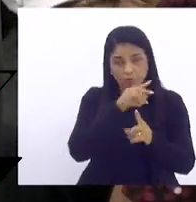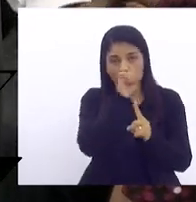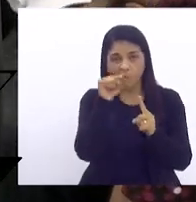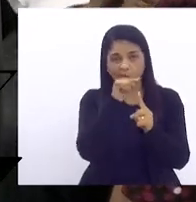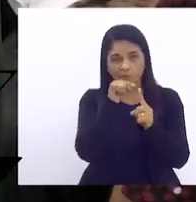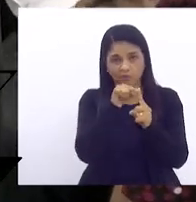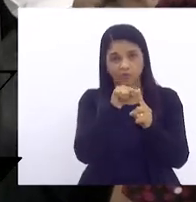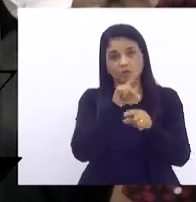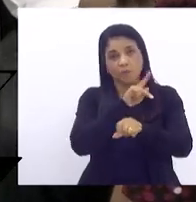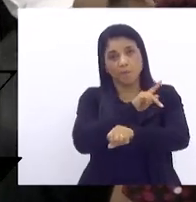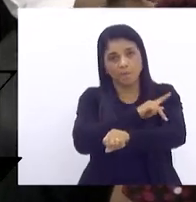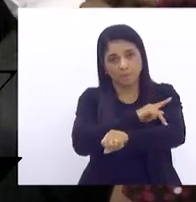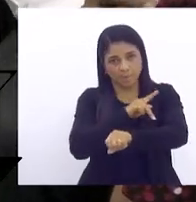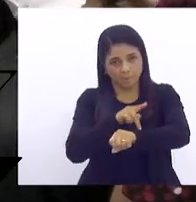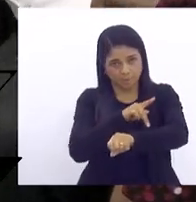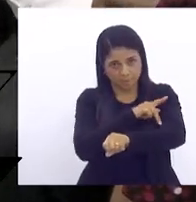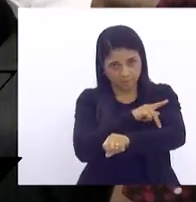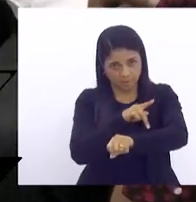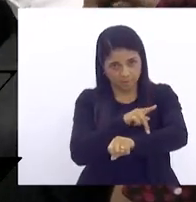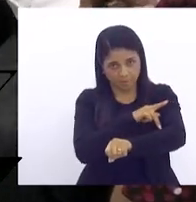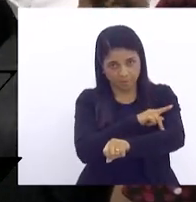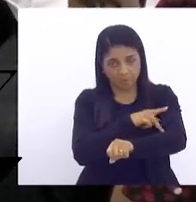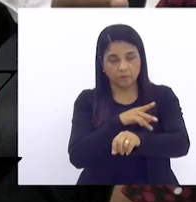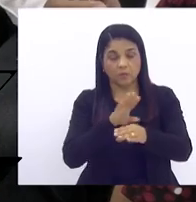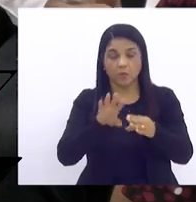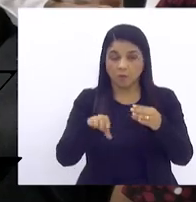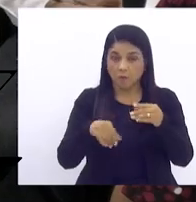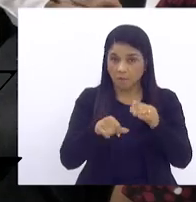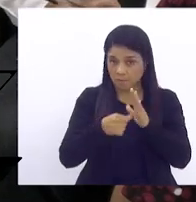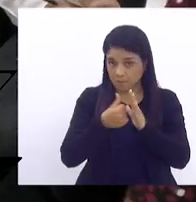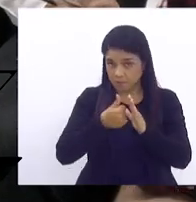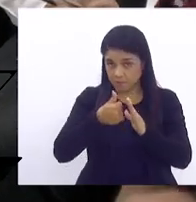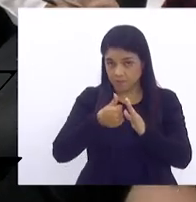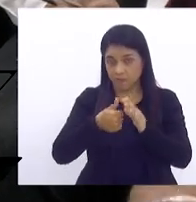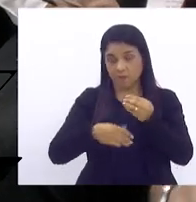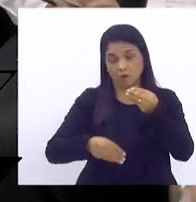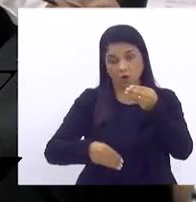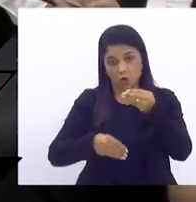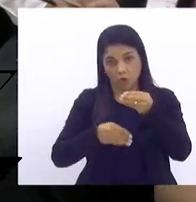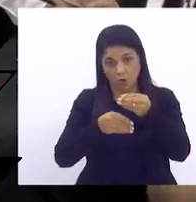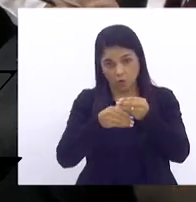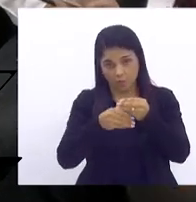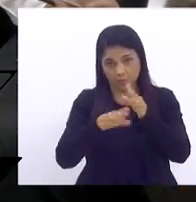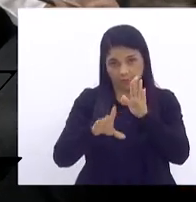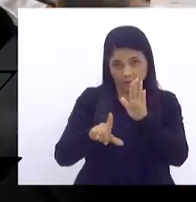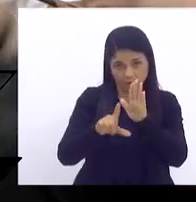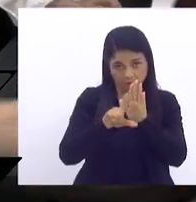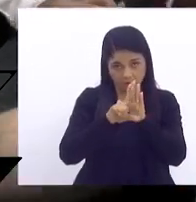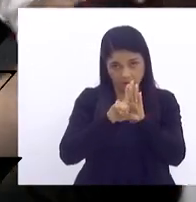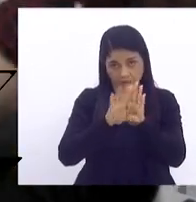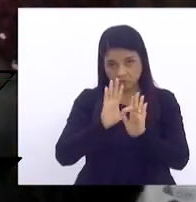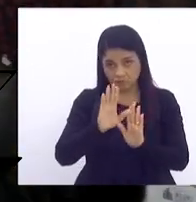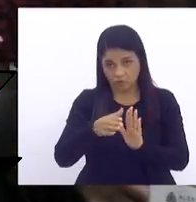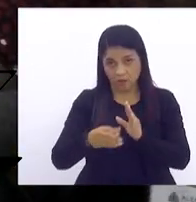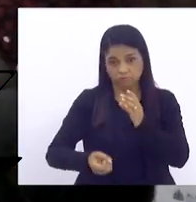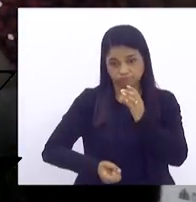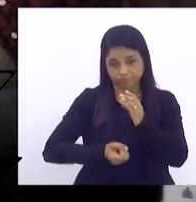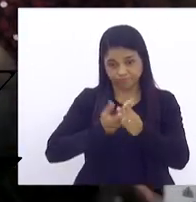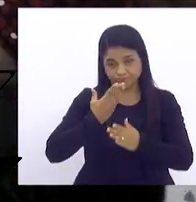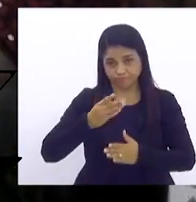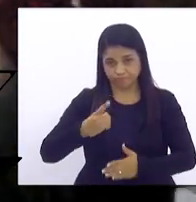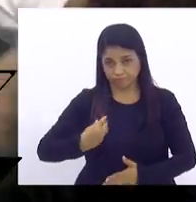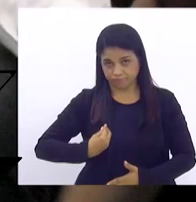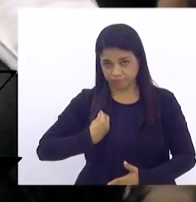também pedagógico. Primeiro, de complementariedade às legislações já existentes que visam